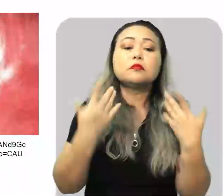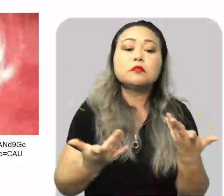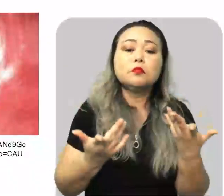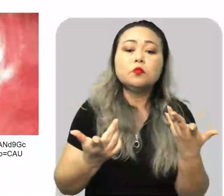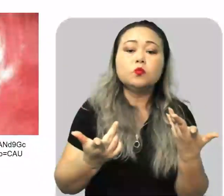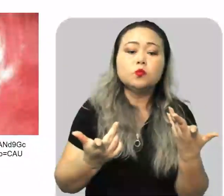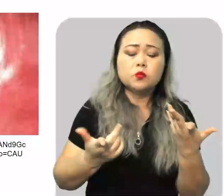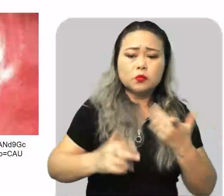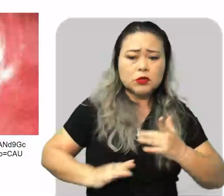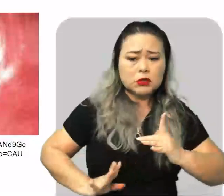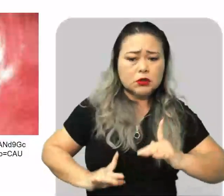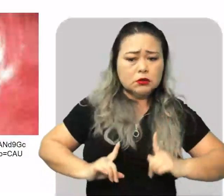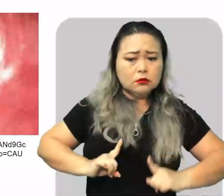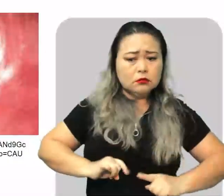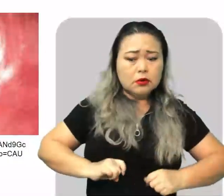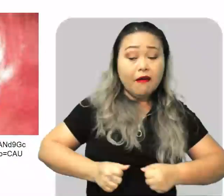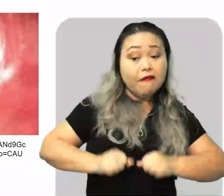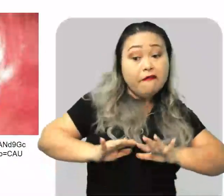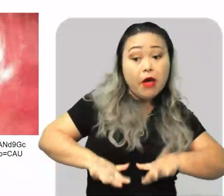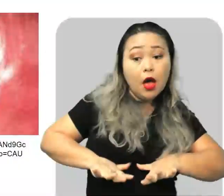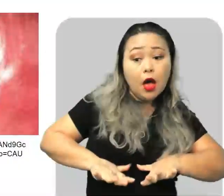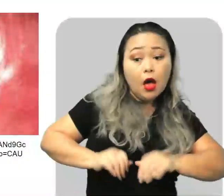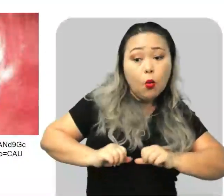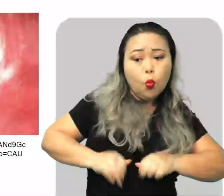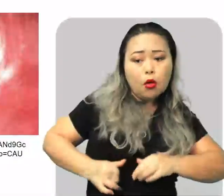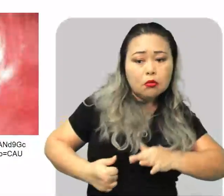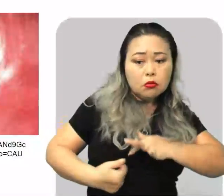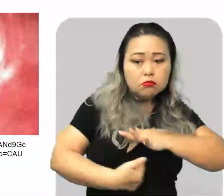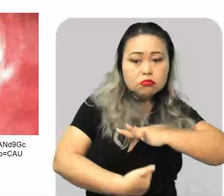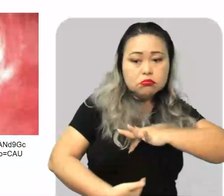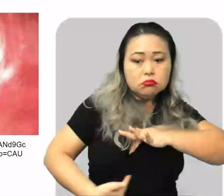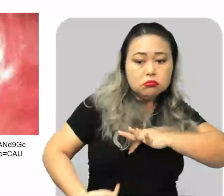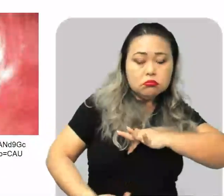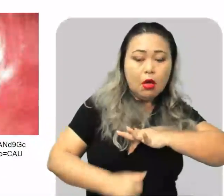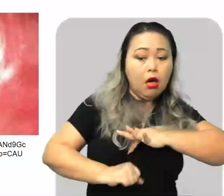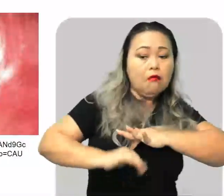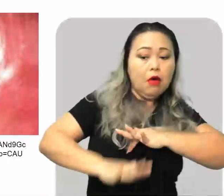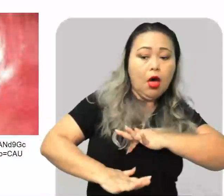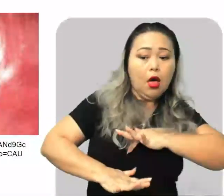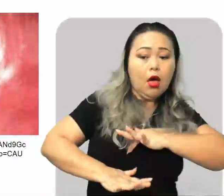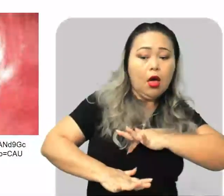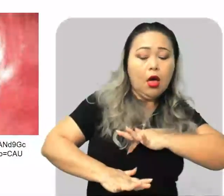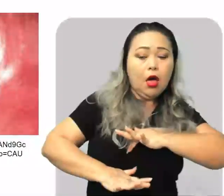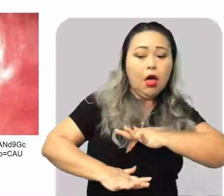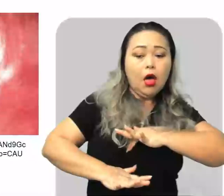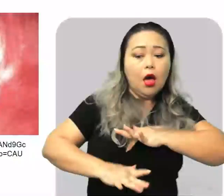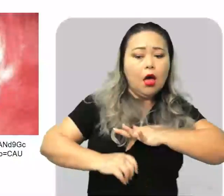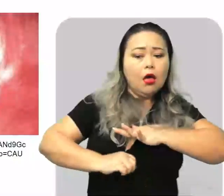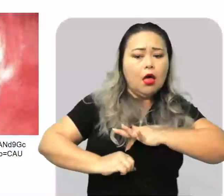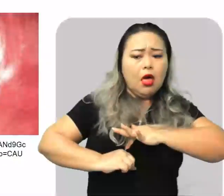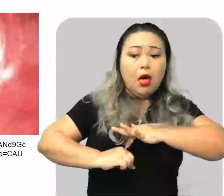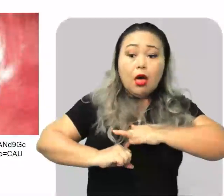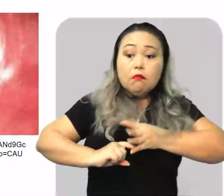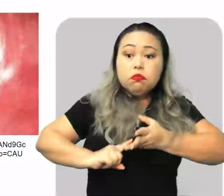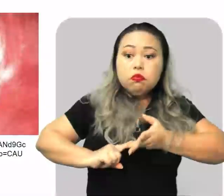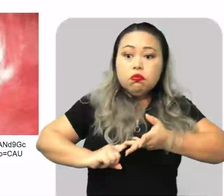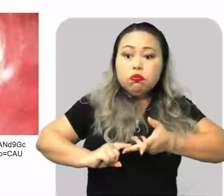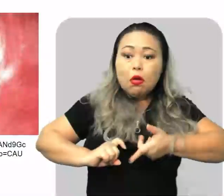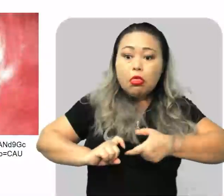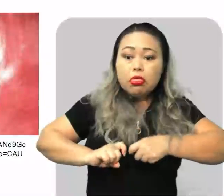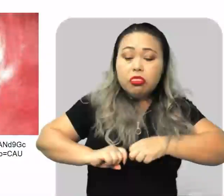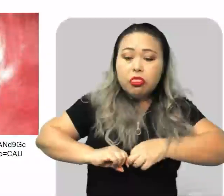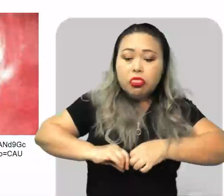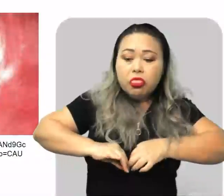você tem esses organismos vivendo ali no seu trato intestinal. E aí eles vão se proliferar, vão se